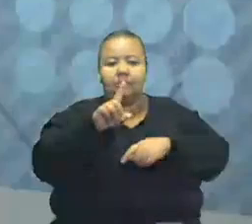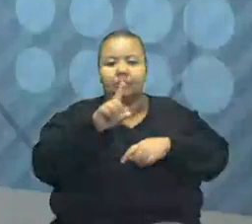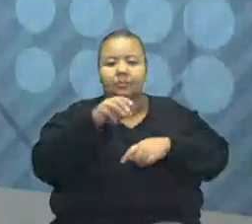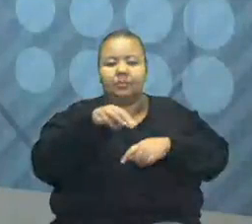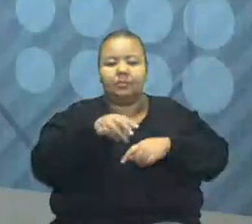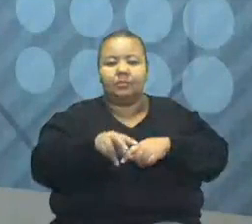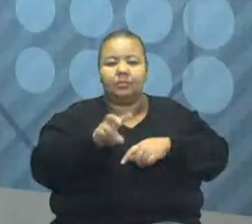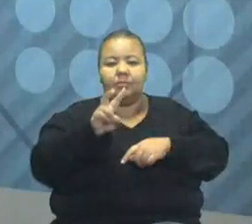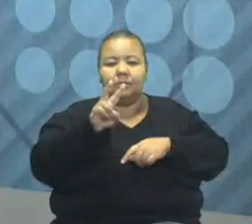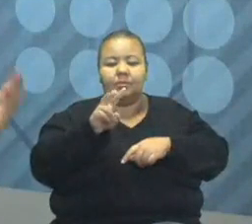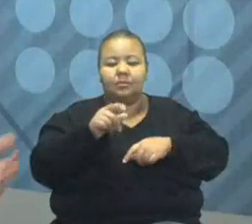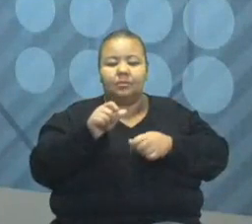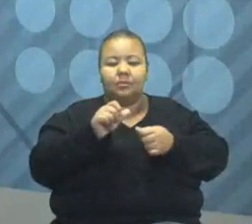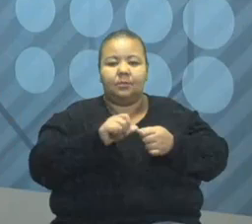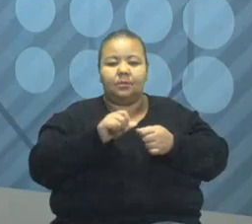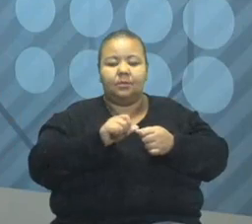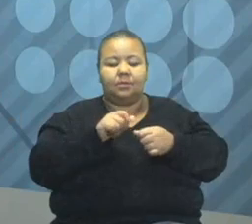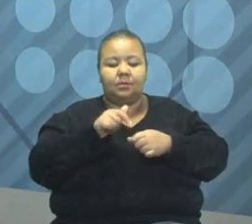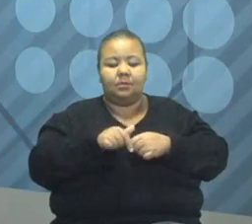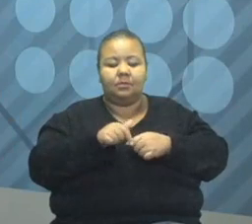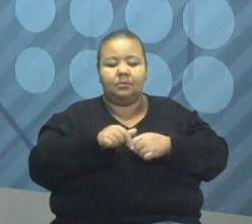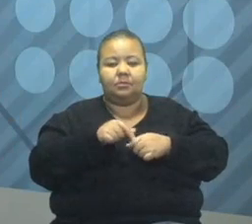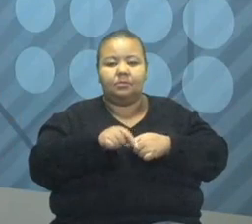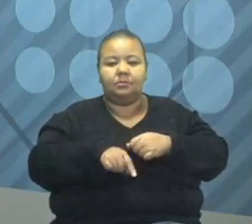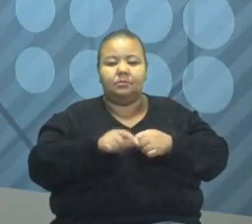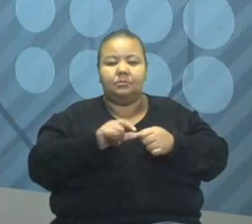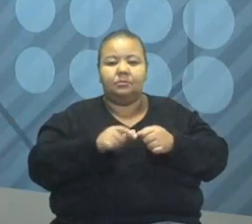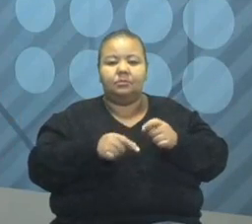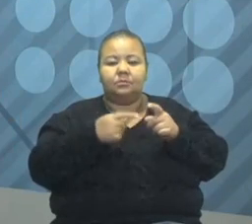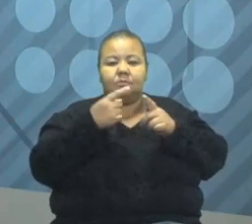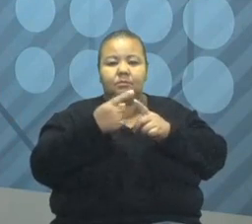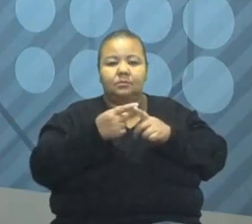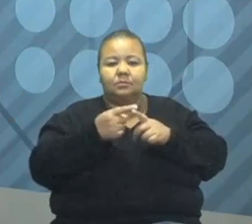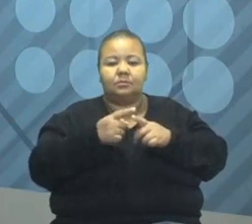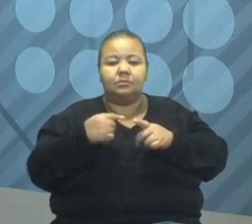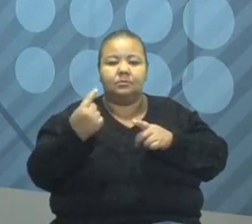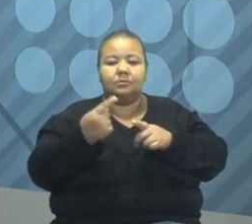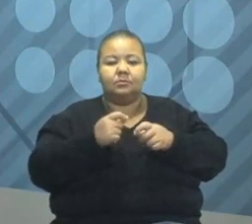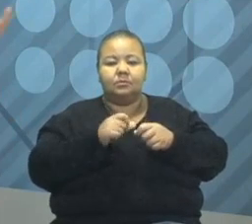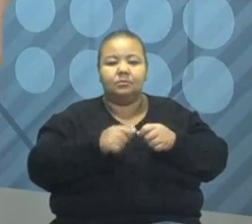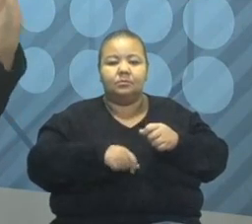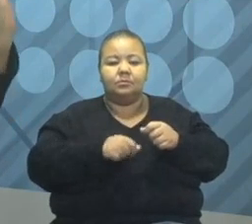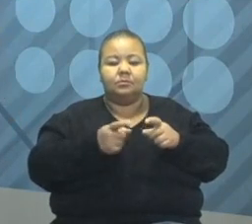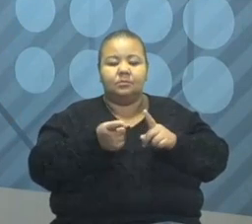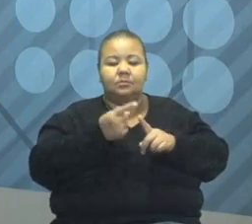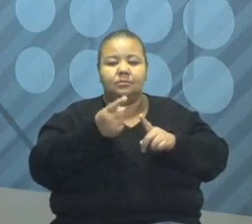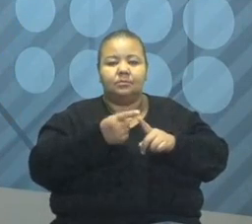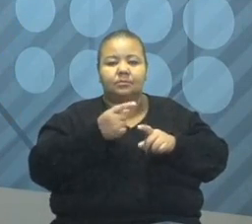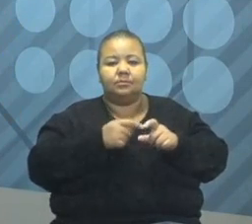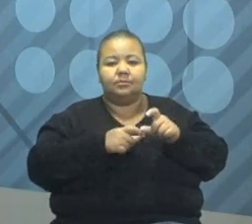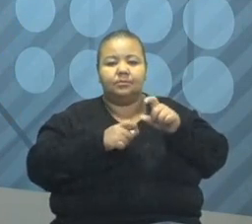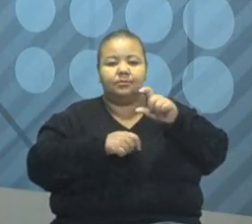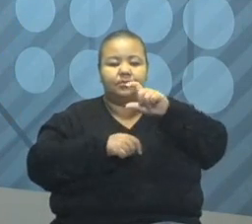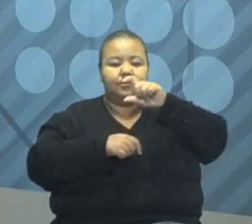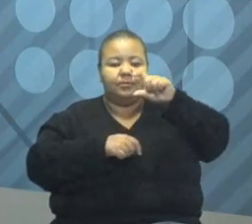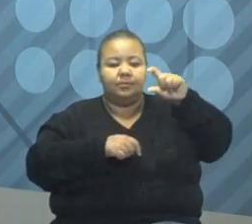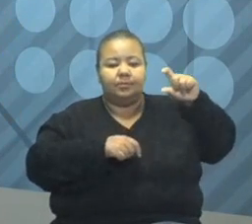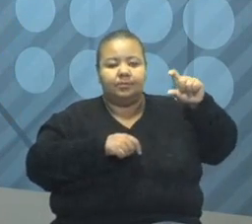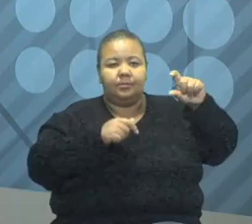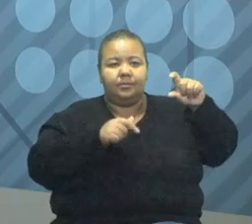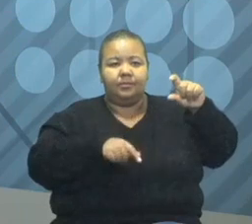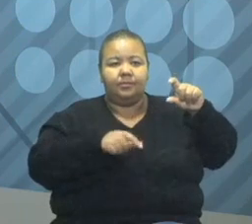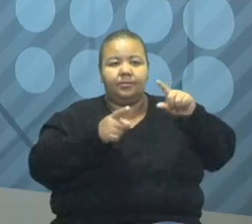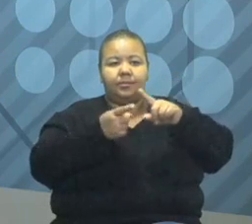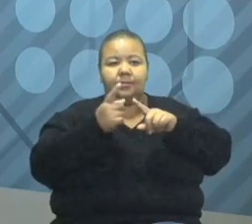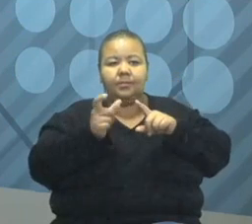Então, veja que para efetuar aqui essa nossa multiplicação, nós fizemos a primeira linha vezes a